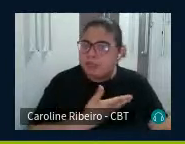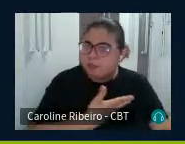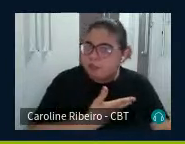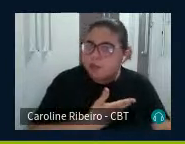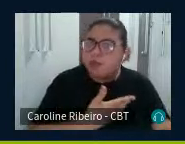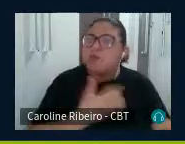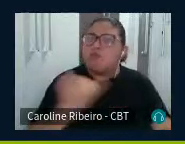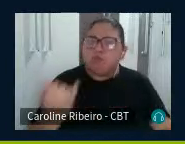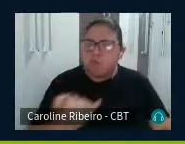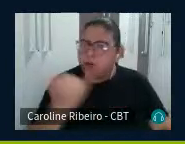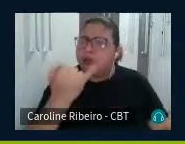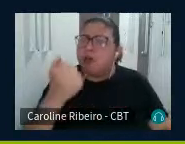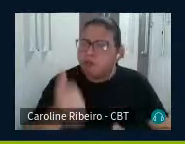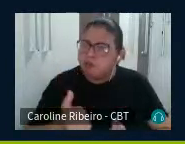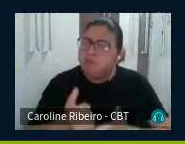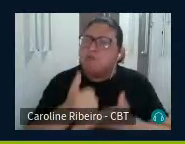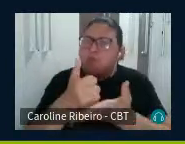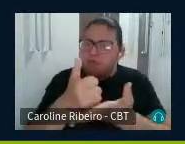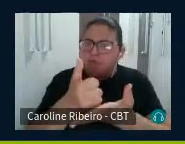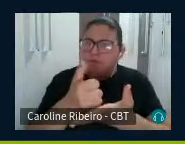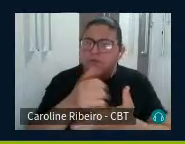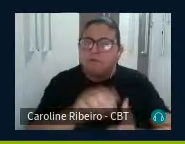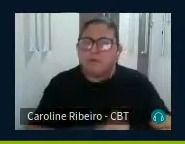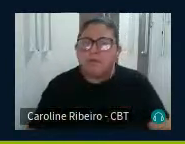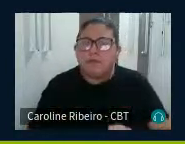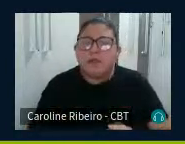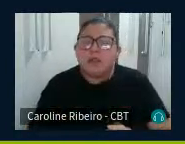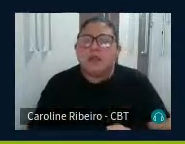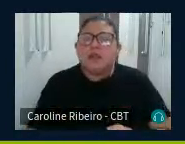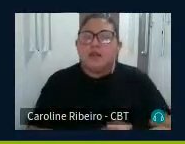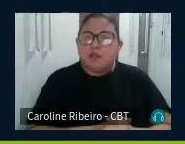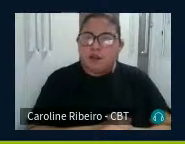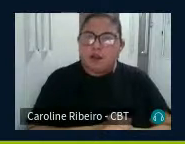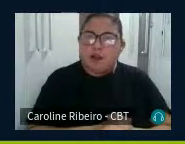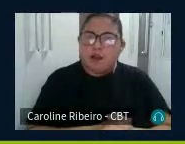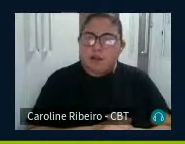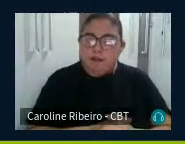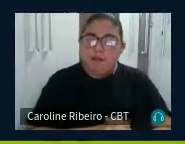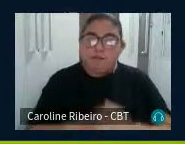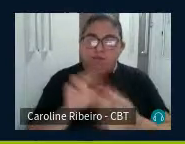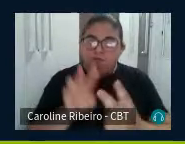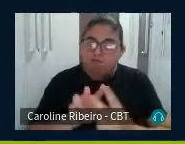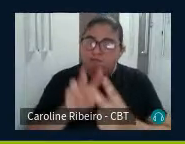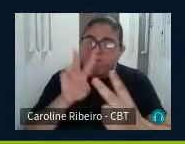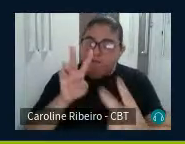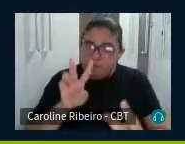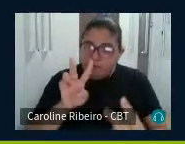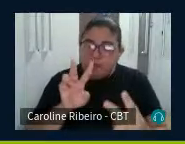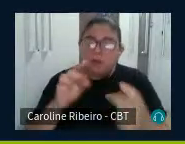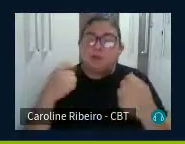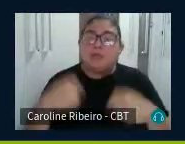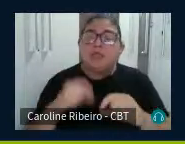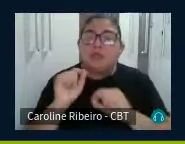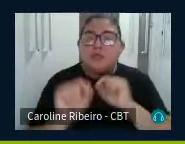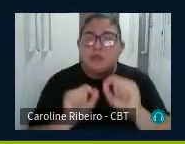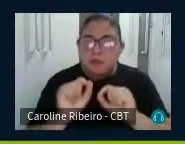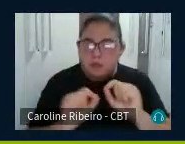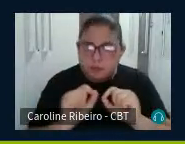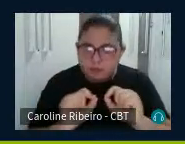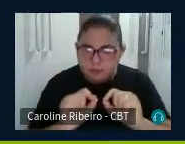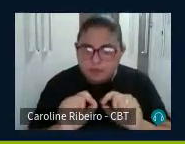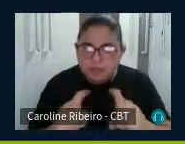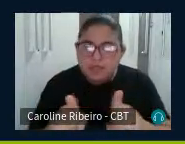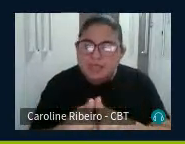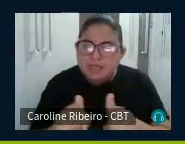importante. Para você cursar uma faculdade EAD, um curso EAD, eu acho, e também no